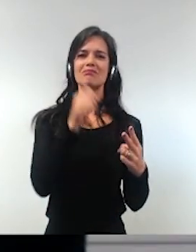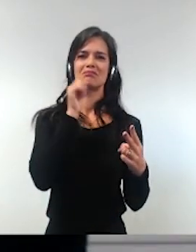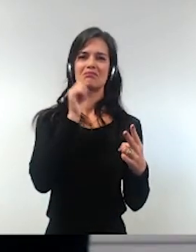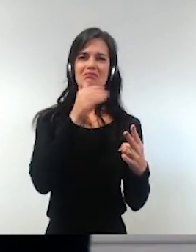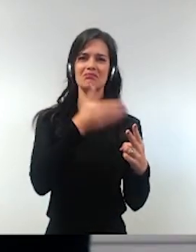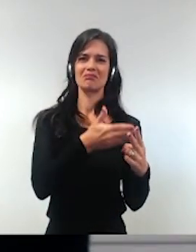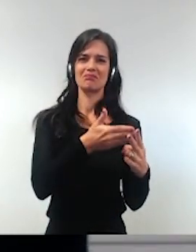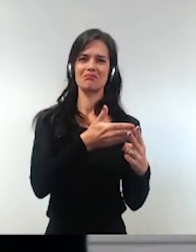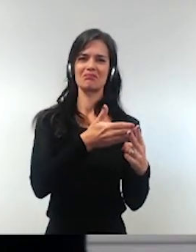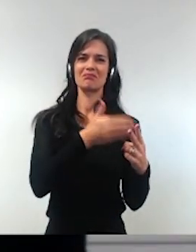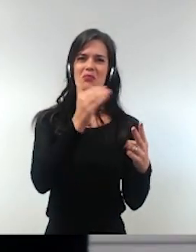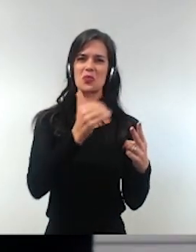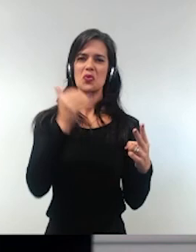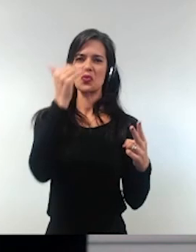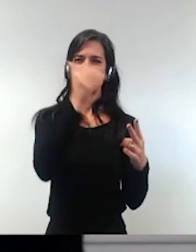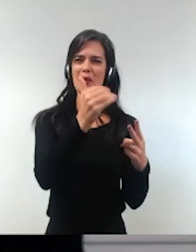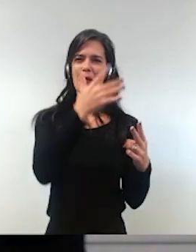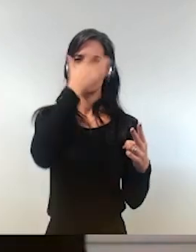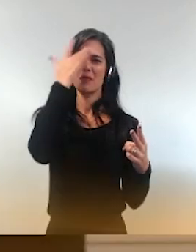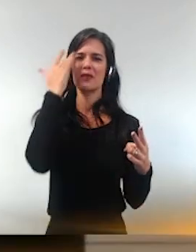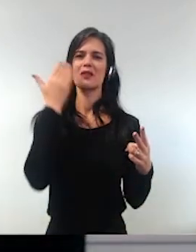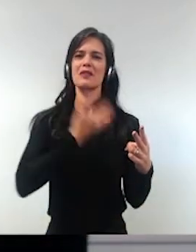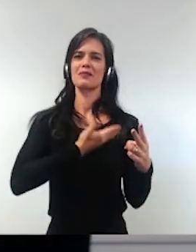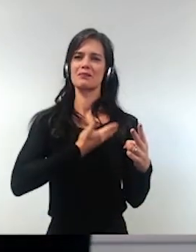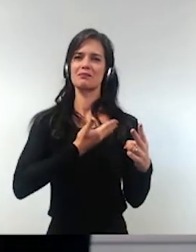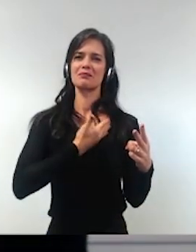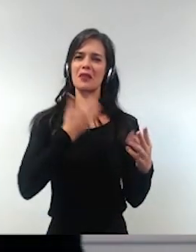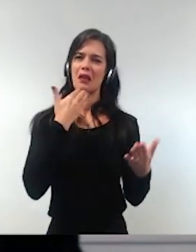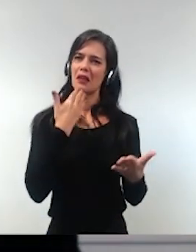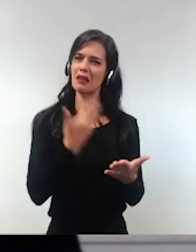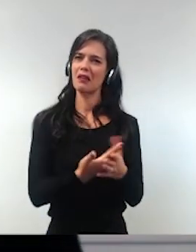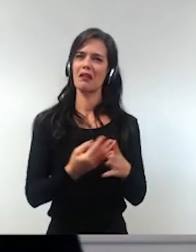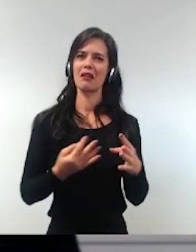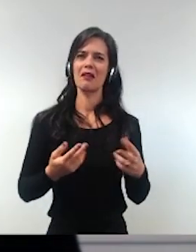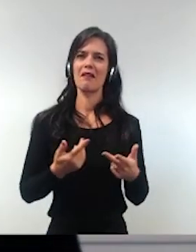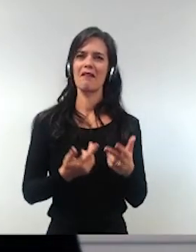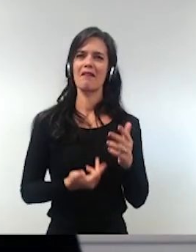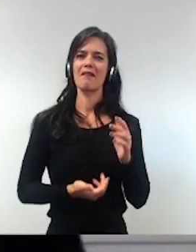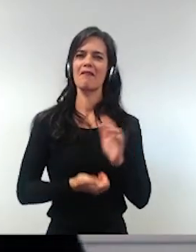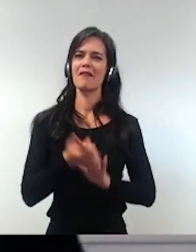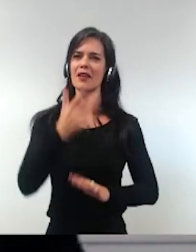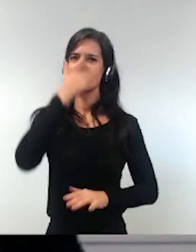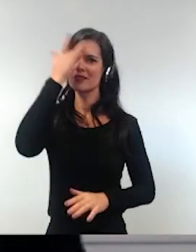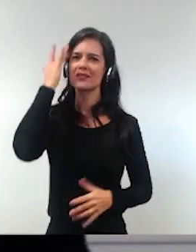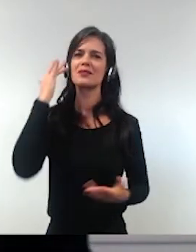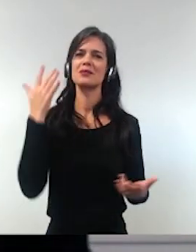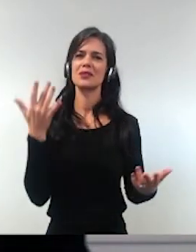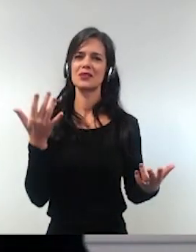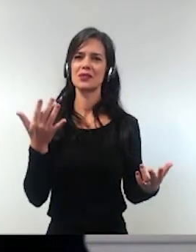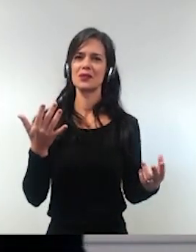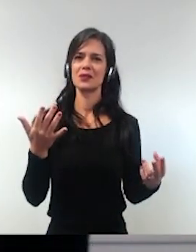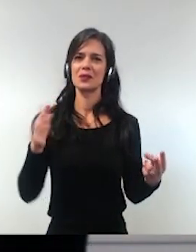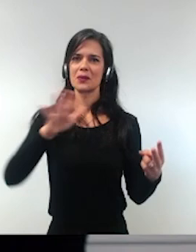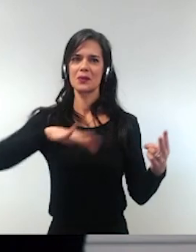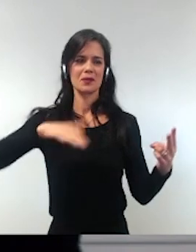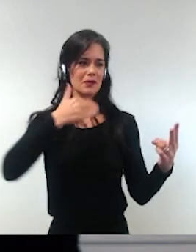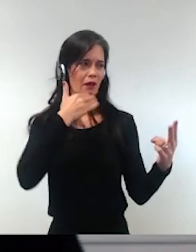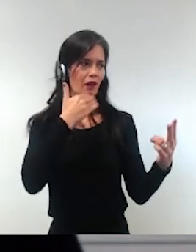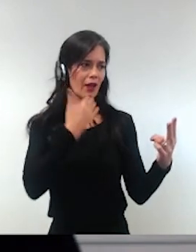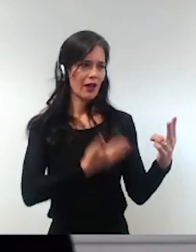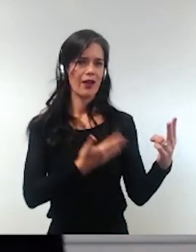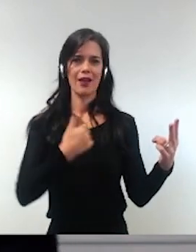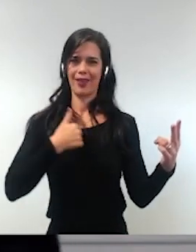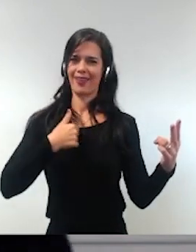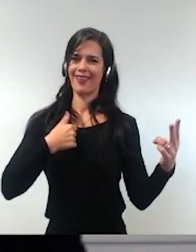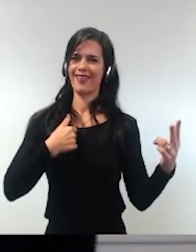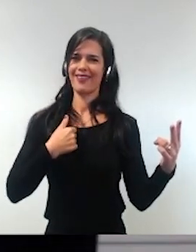Noema Porto, pessoas tão queridas e tão admiradas por tanta gente. Vocês nem imaginam como são admiradas. Eu sou um